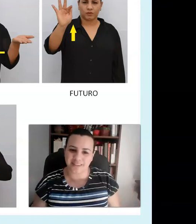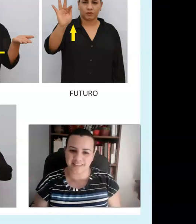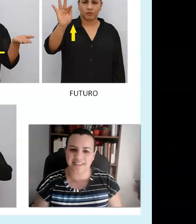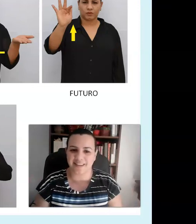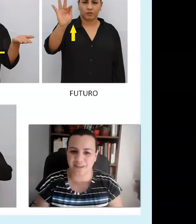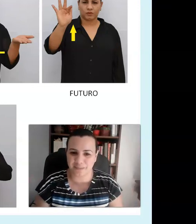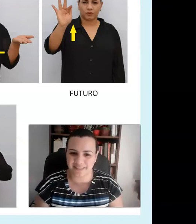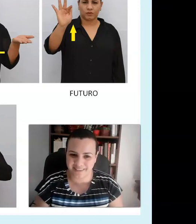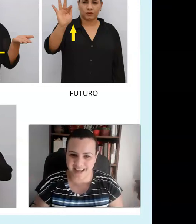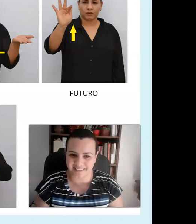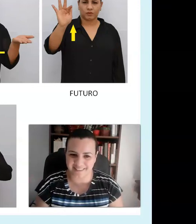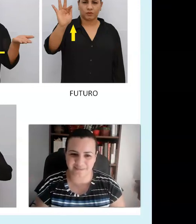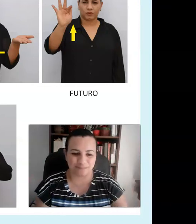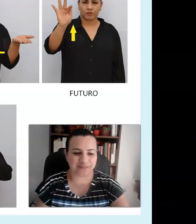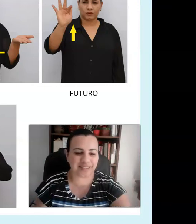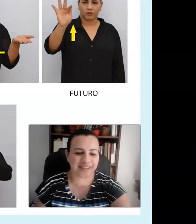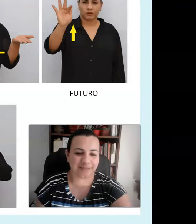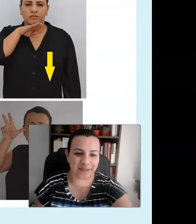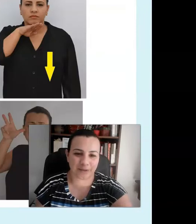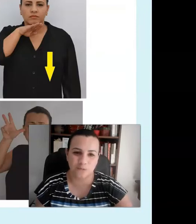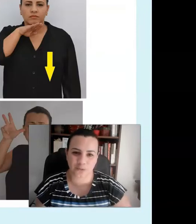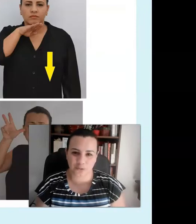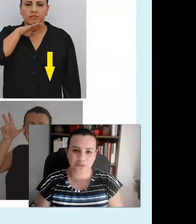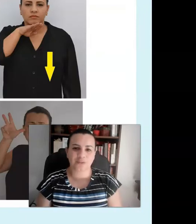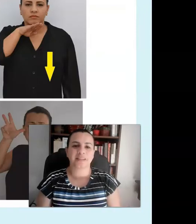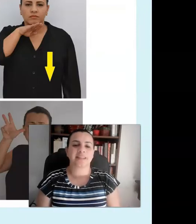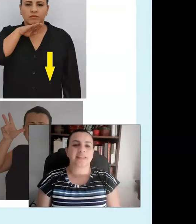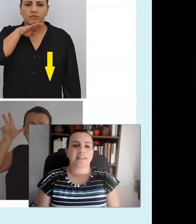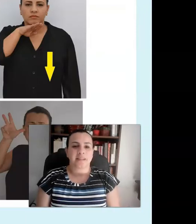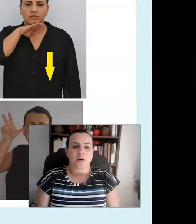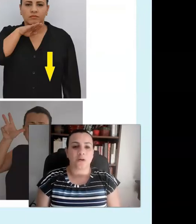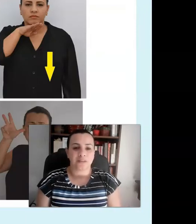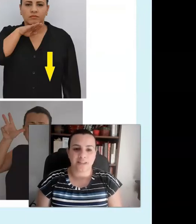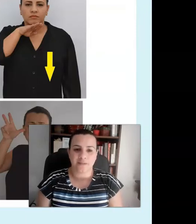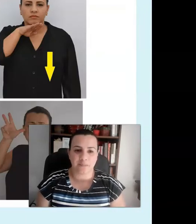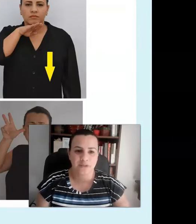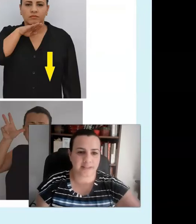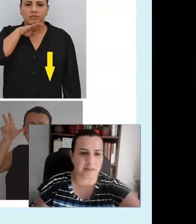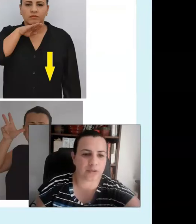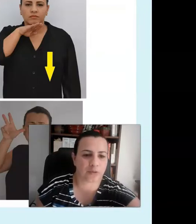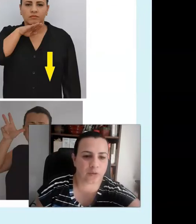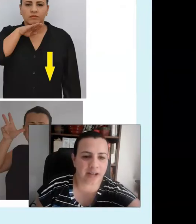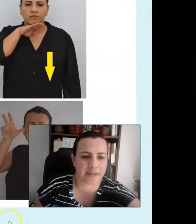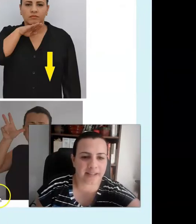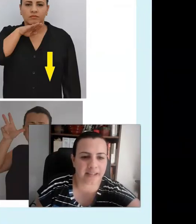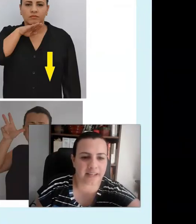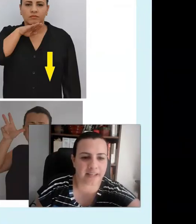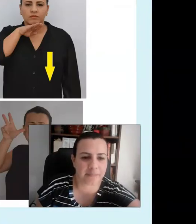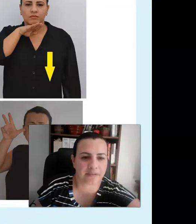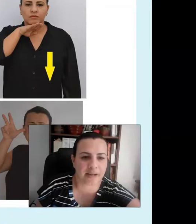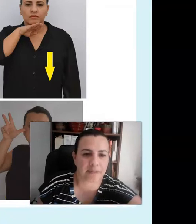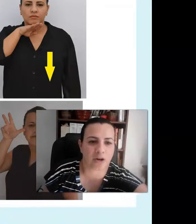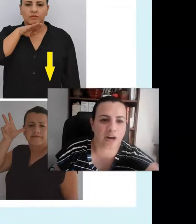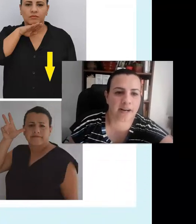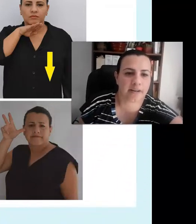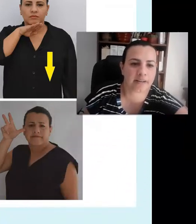junto com vocês nas aulas presenciais. Viram os usos? Outros advérbios de tempo. Deixa eu colocar a minha telinha aqui